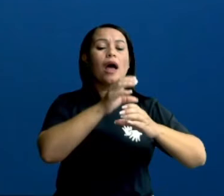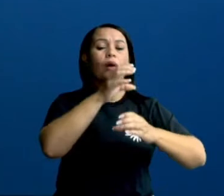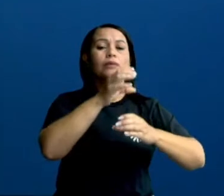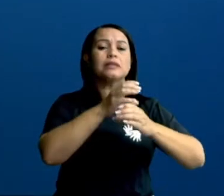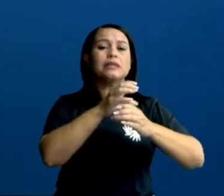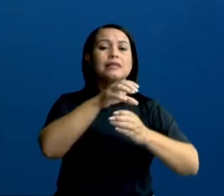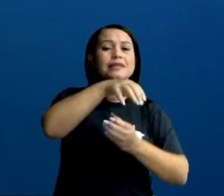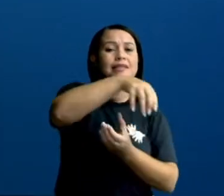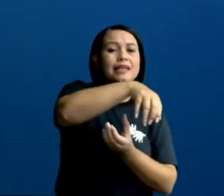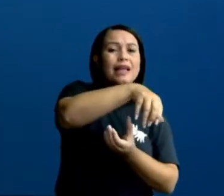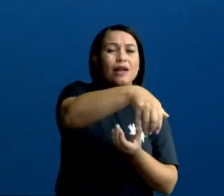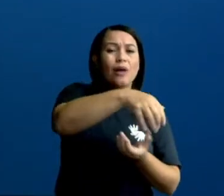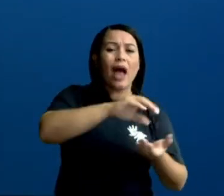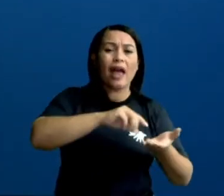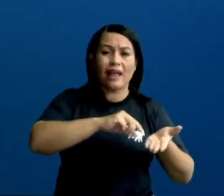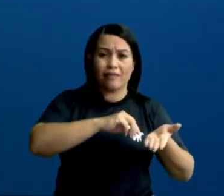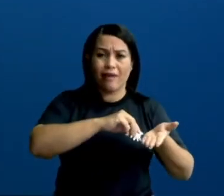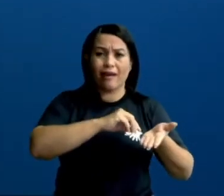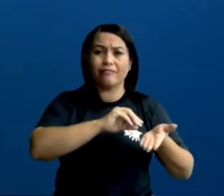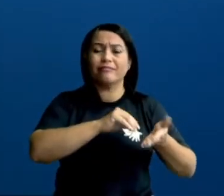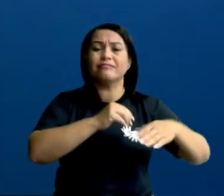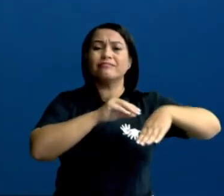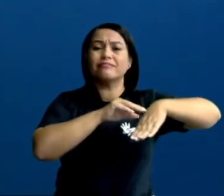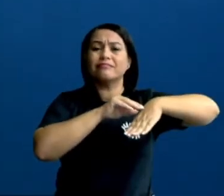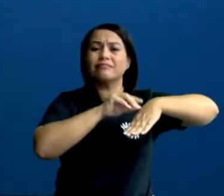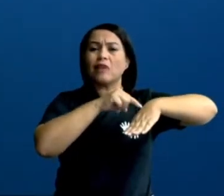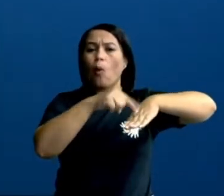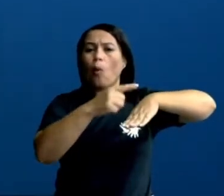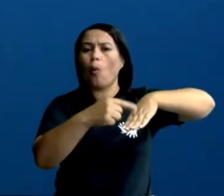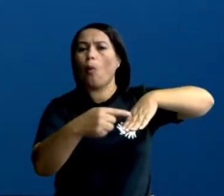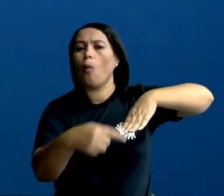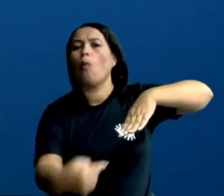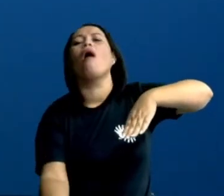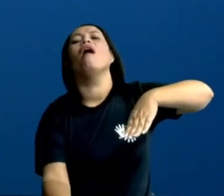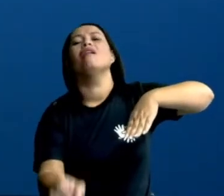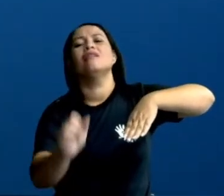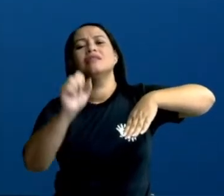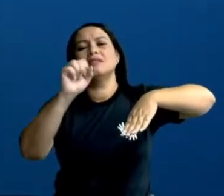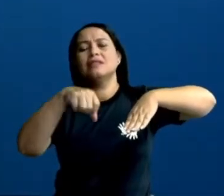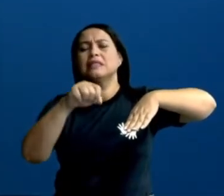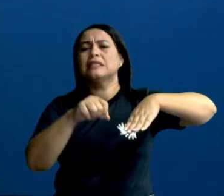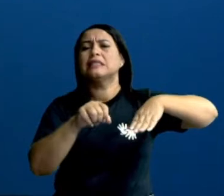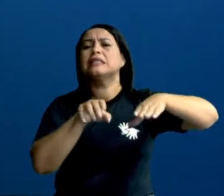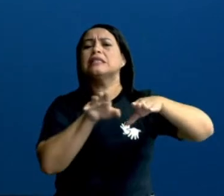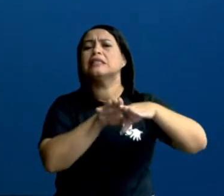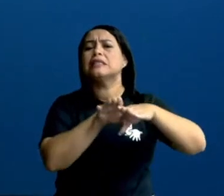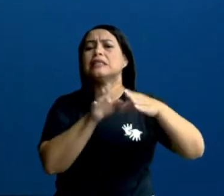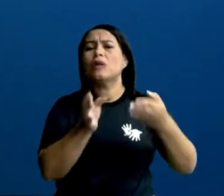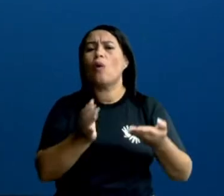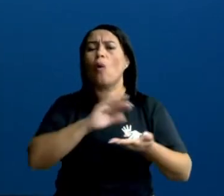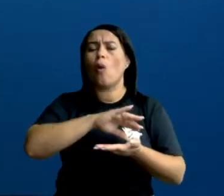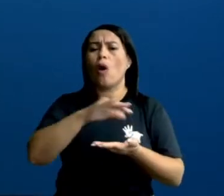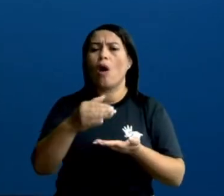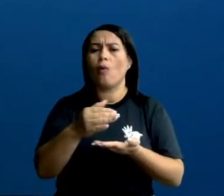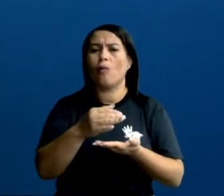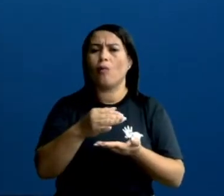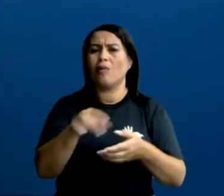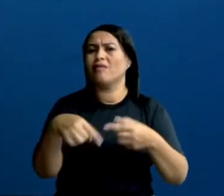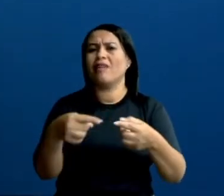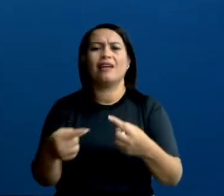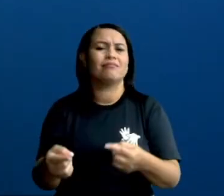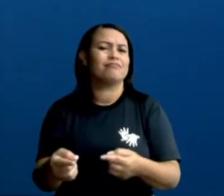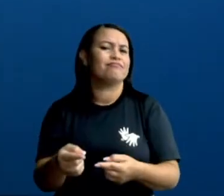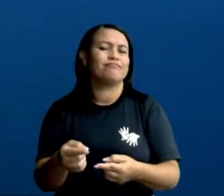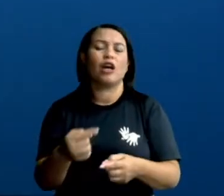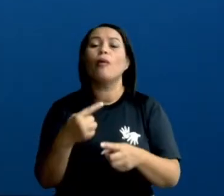rolar a ladeira? Vai, ele vai embora. E se eu colocar o cubo, ele vai? Não vai.